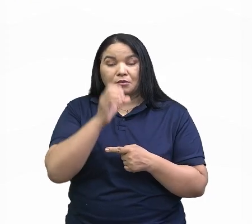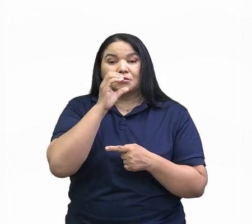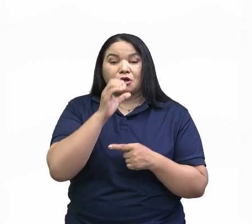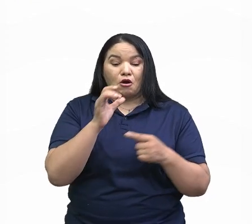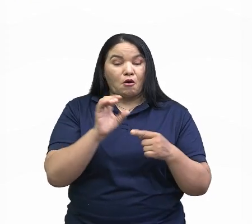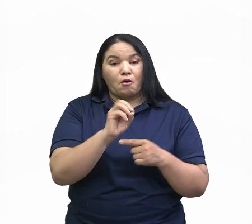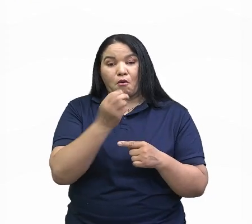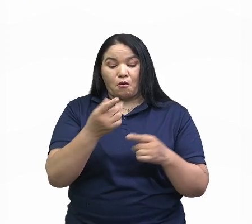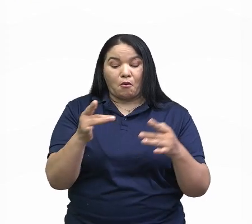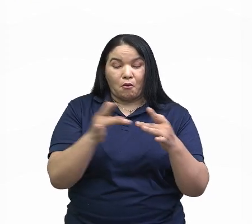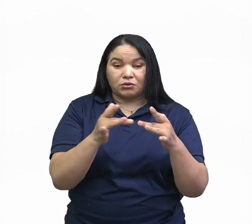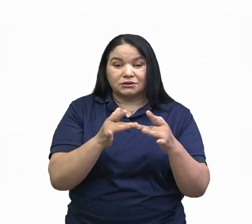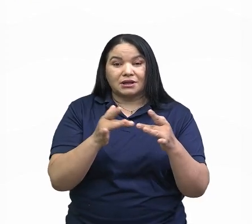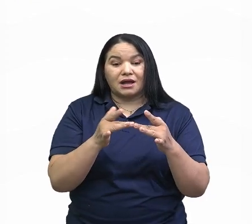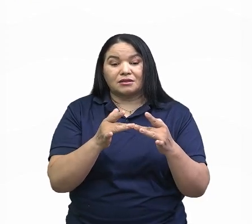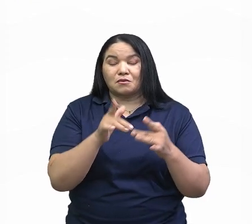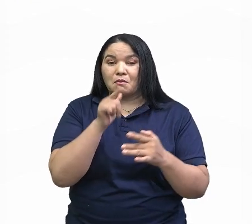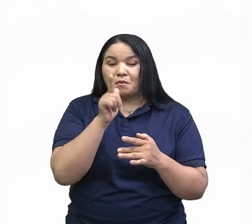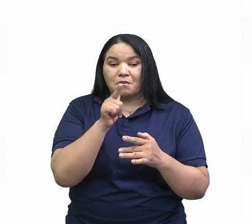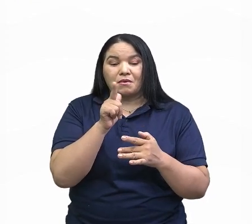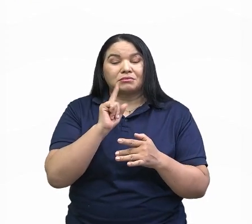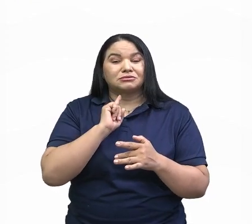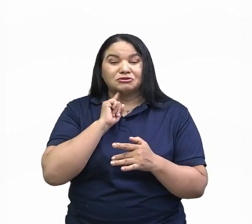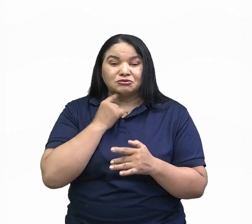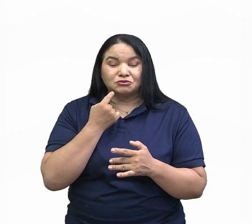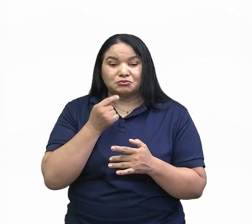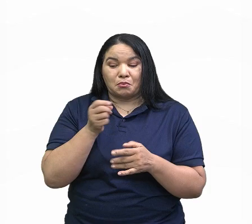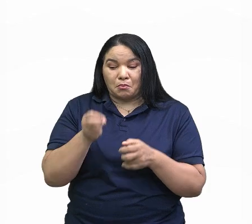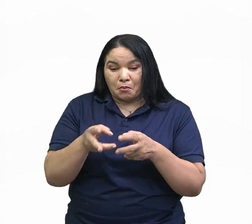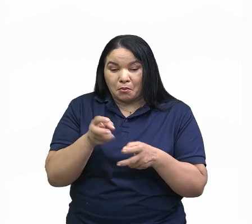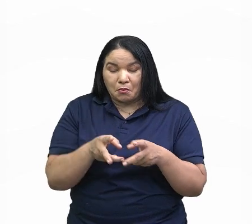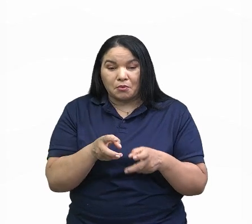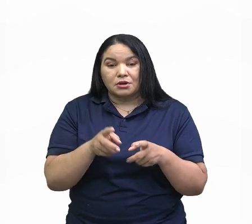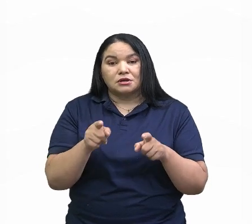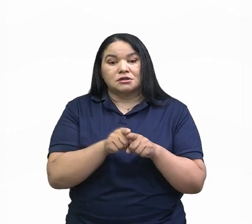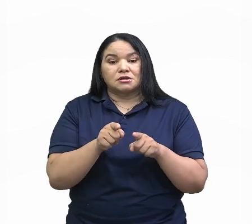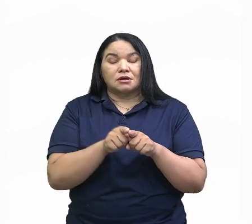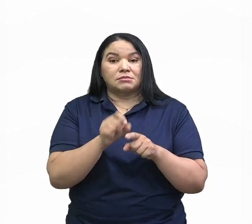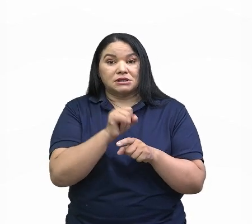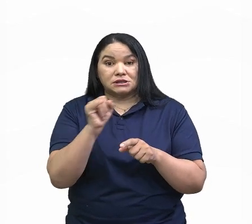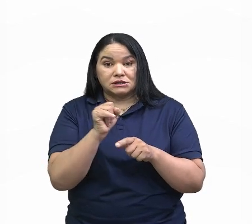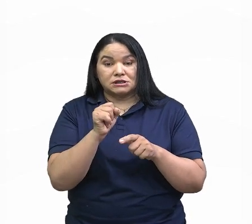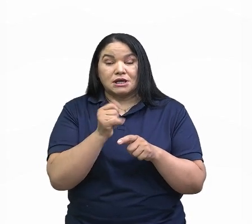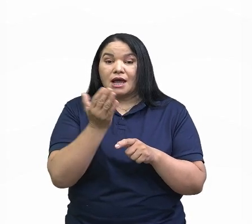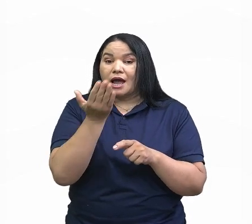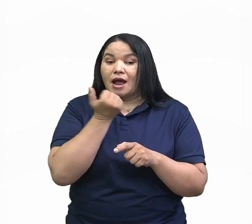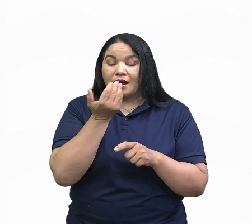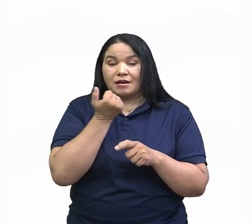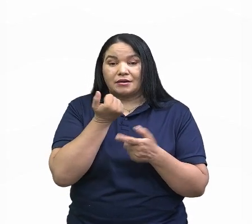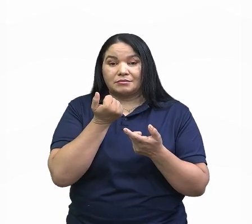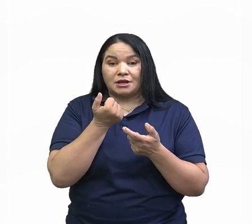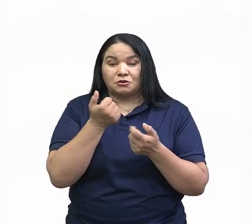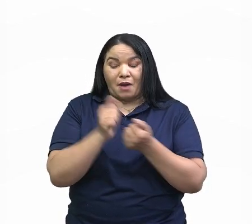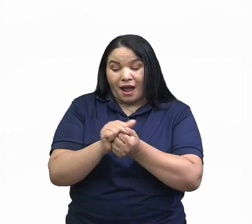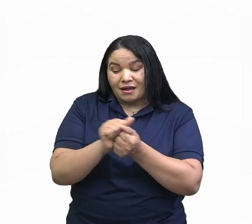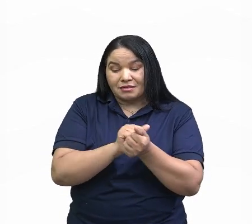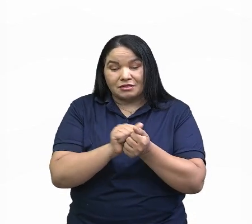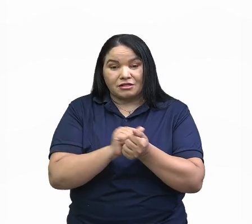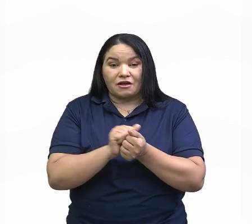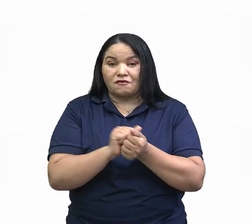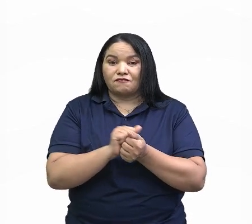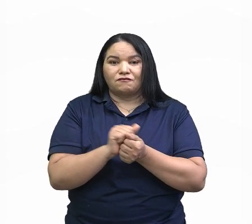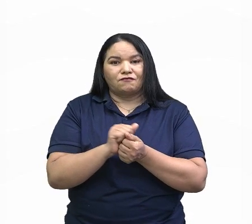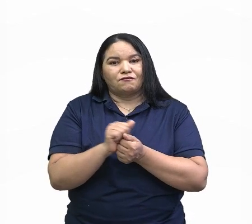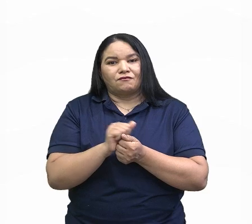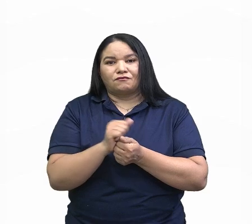contaminada, né? Não manusearam corretamente os alimentos antes de fazer a higienização, podem contrair esse